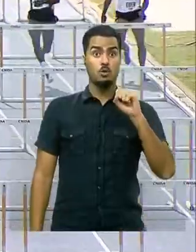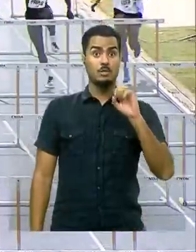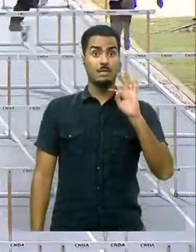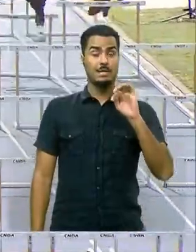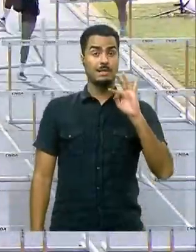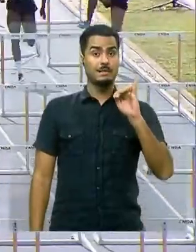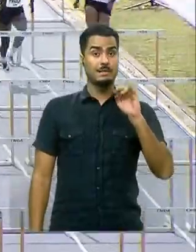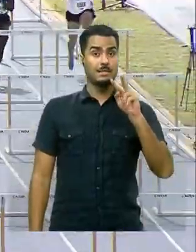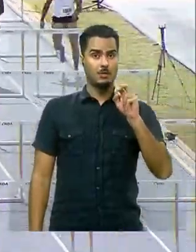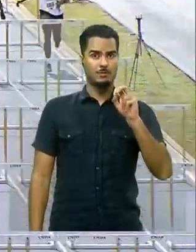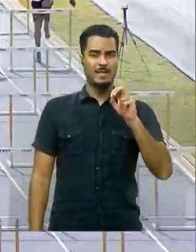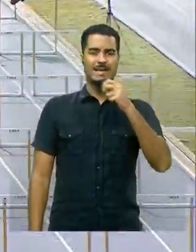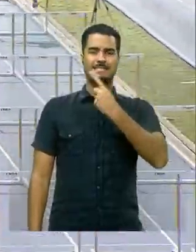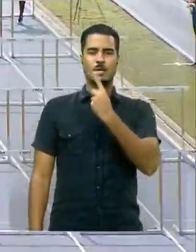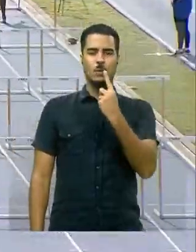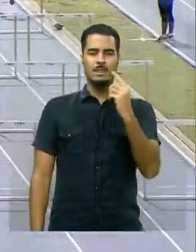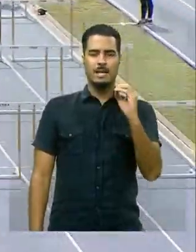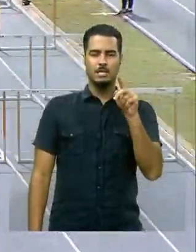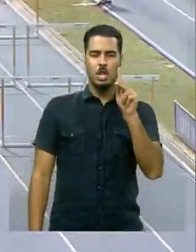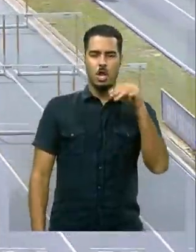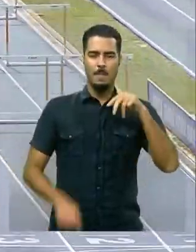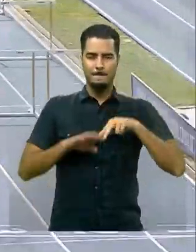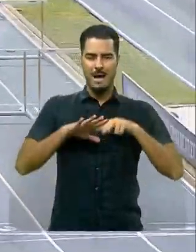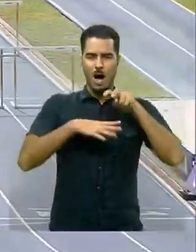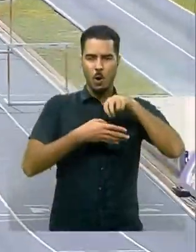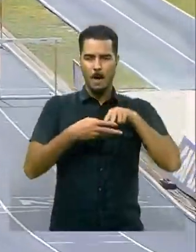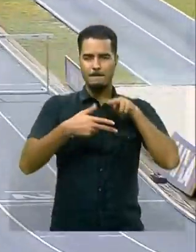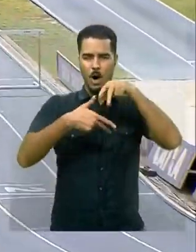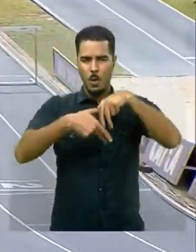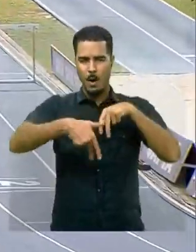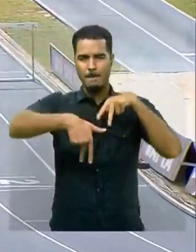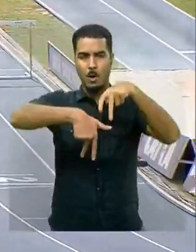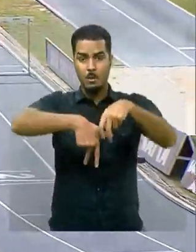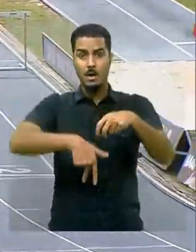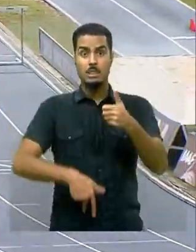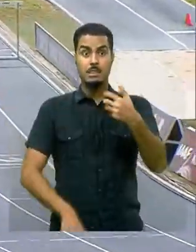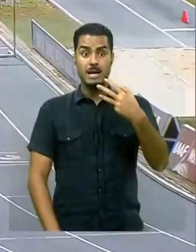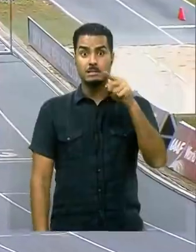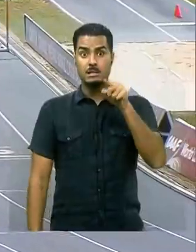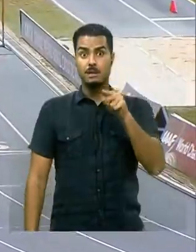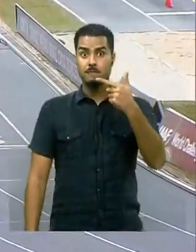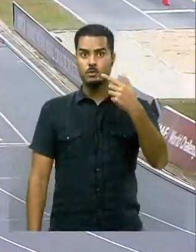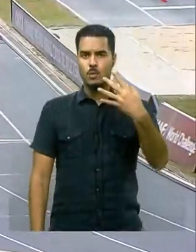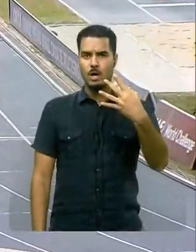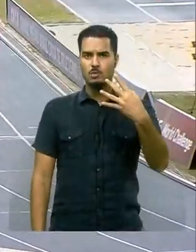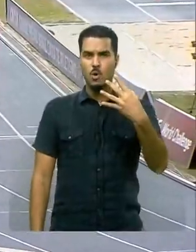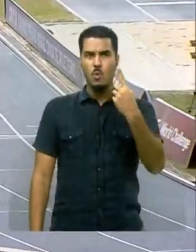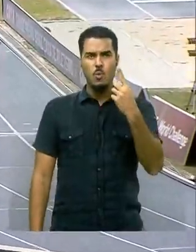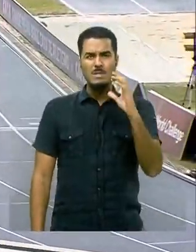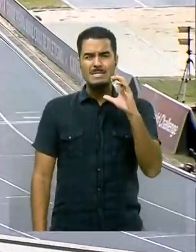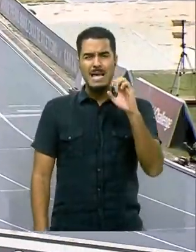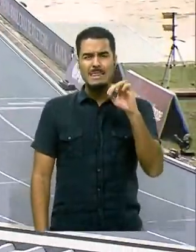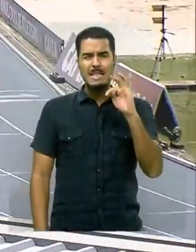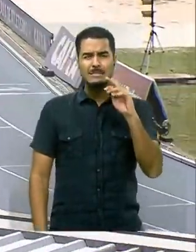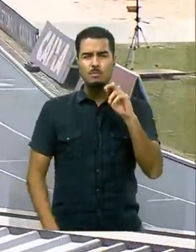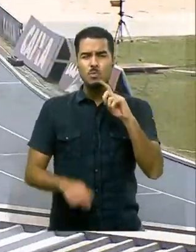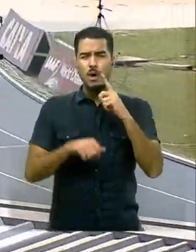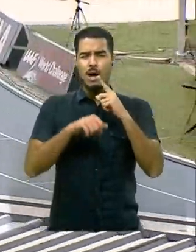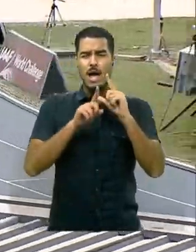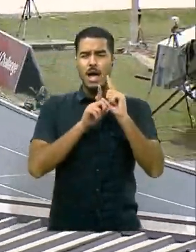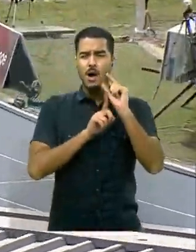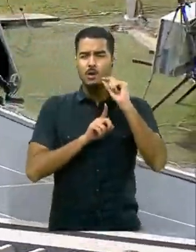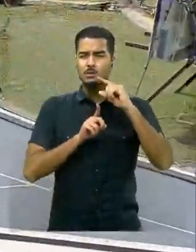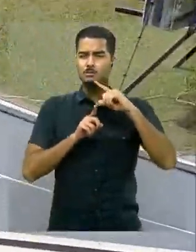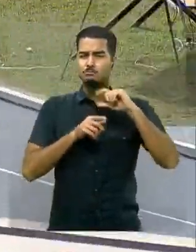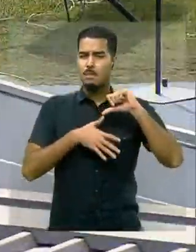Nos 110 com barreiras, 13:24, a um centésimo da melhor marca continental. Promessa